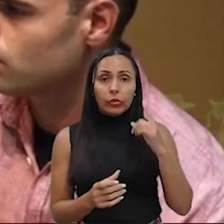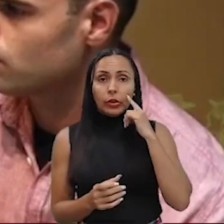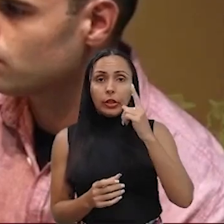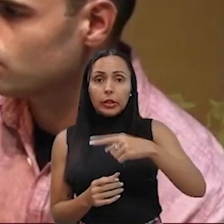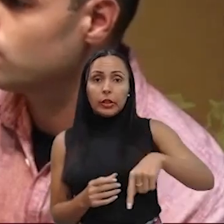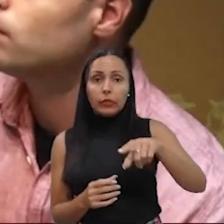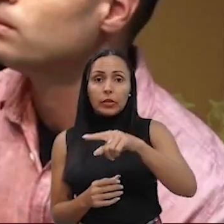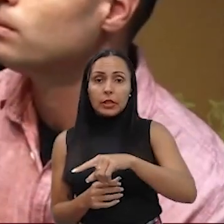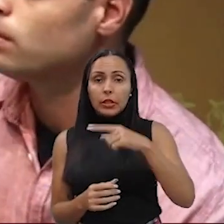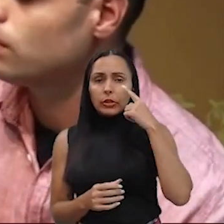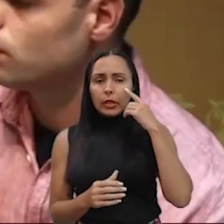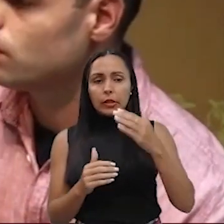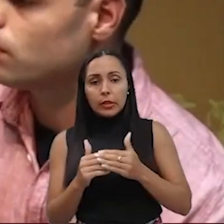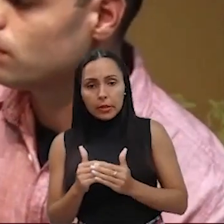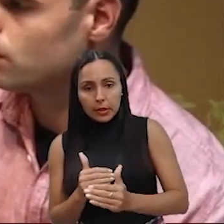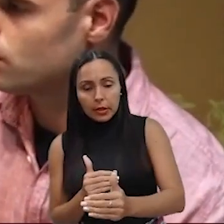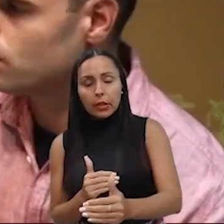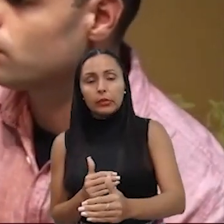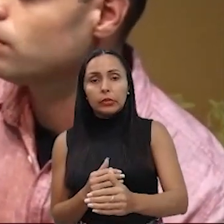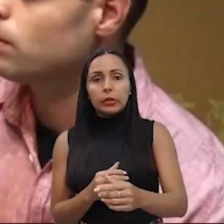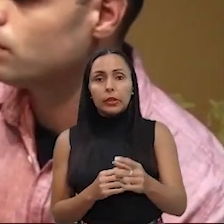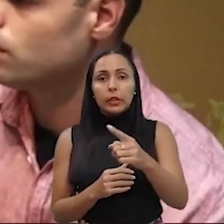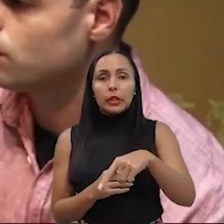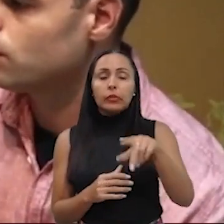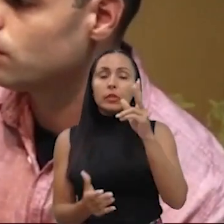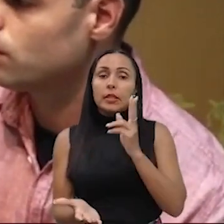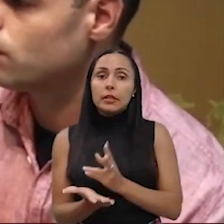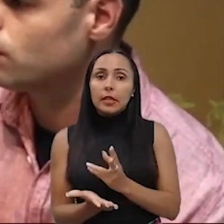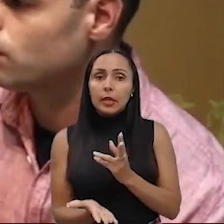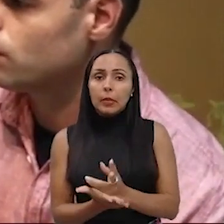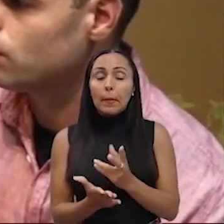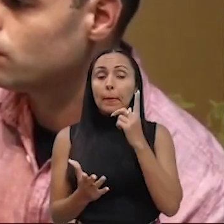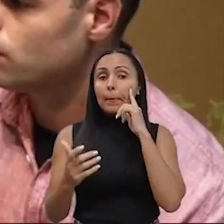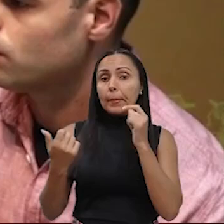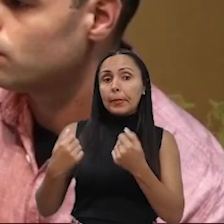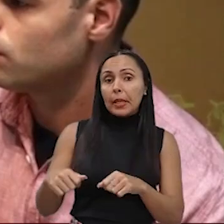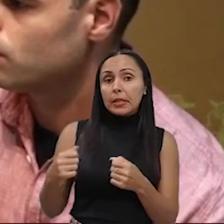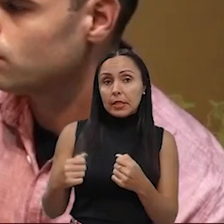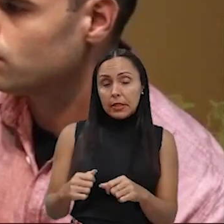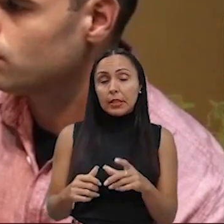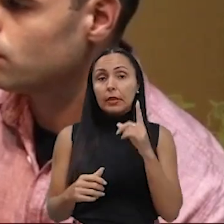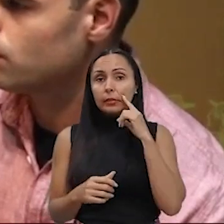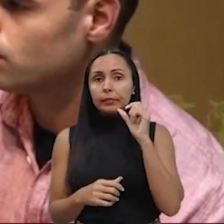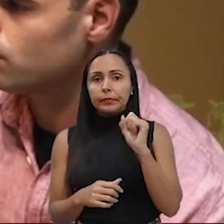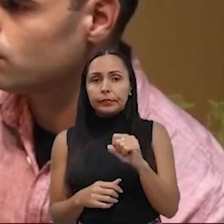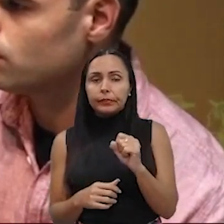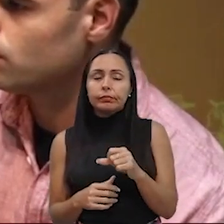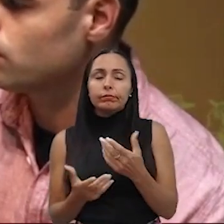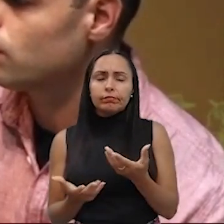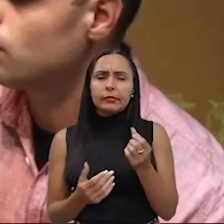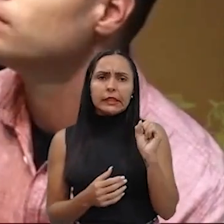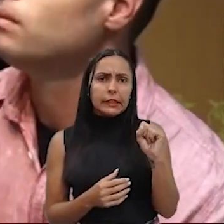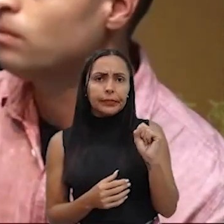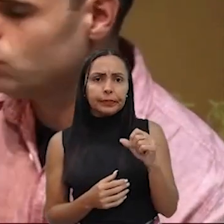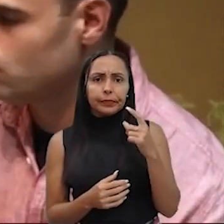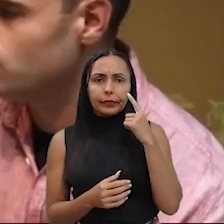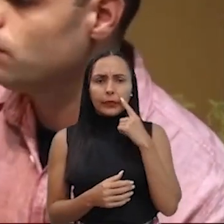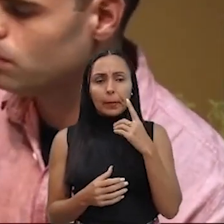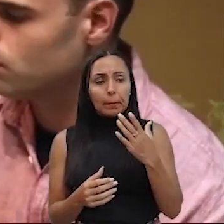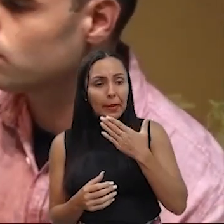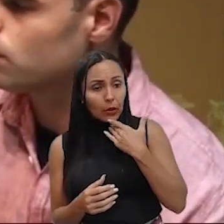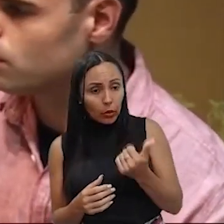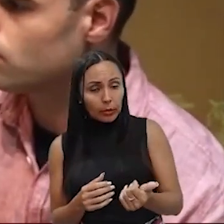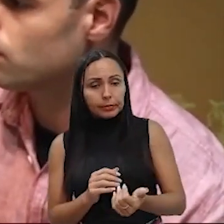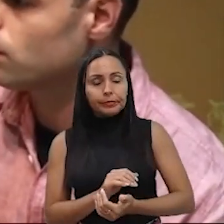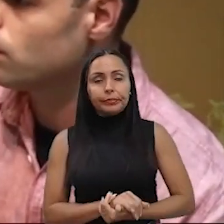está iniciando e que você sempre precisa, inclusive, né, aperfeiçoar. Sim.